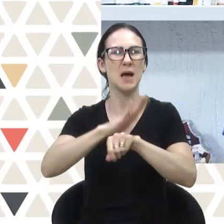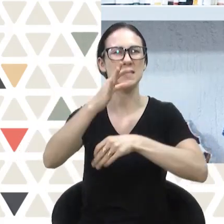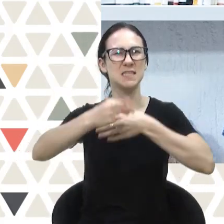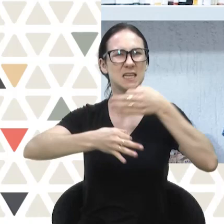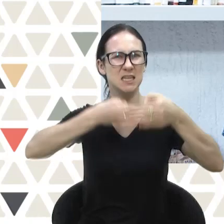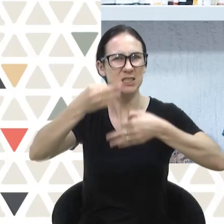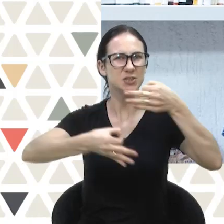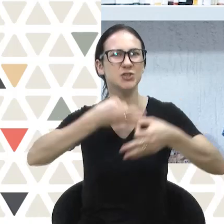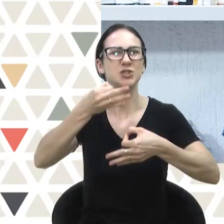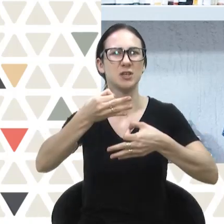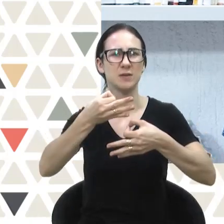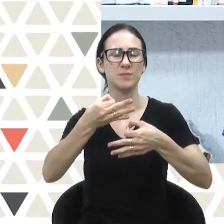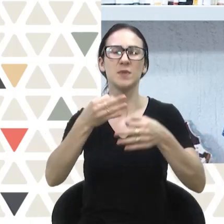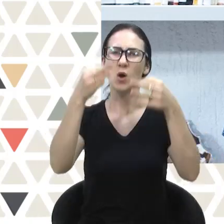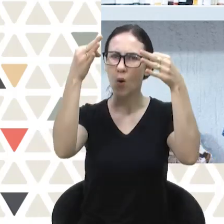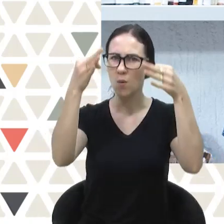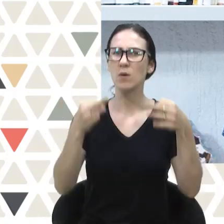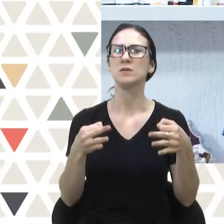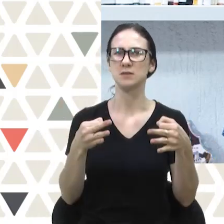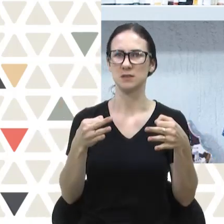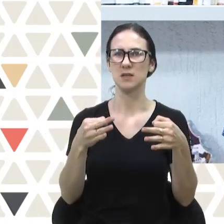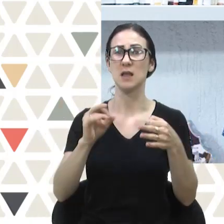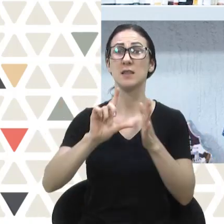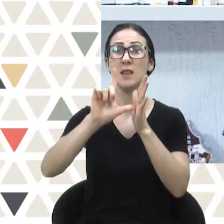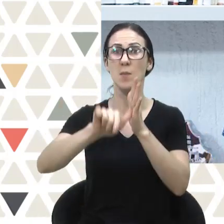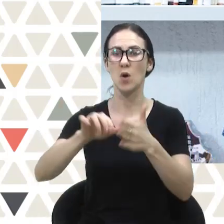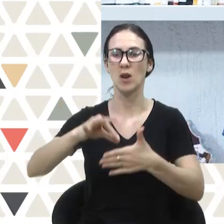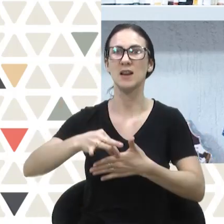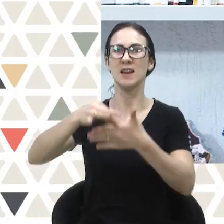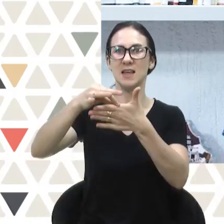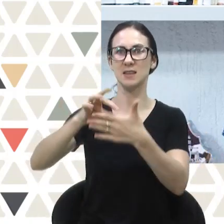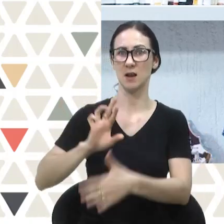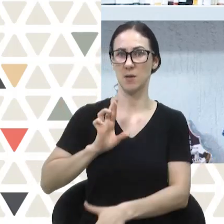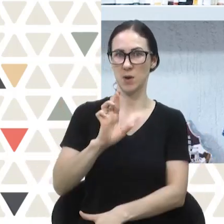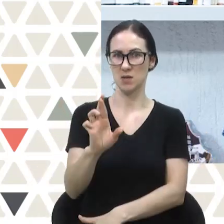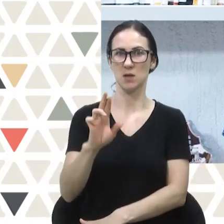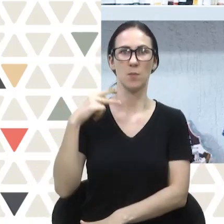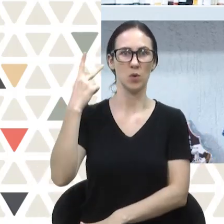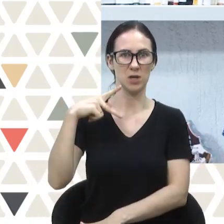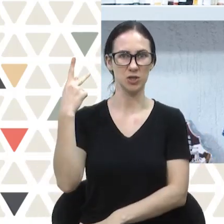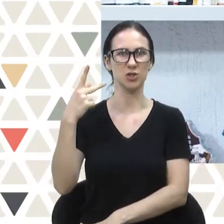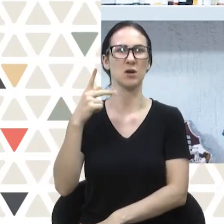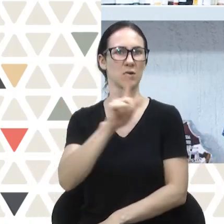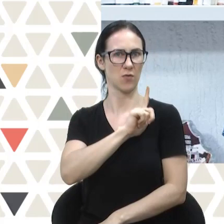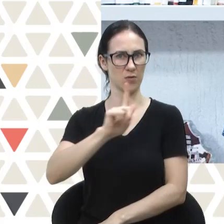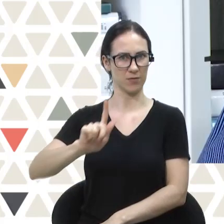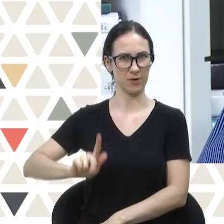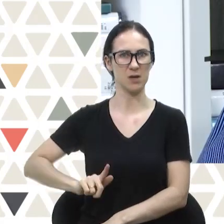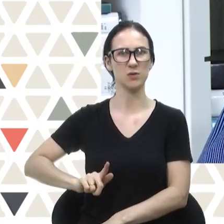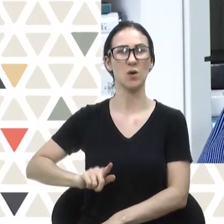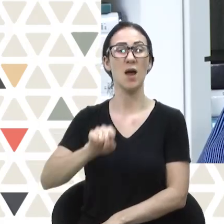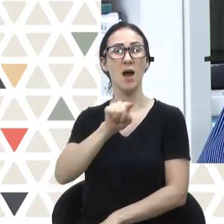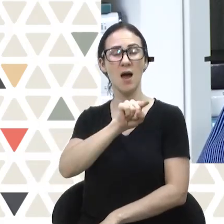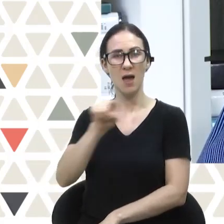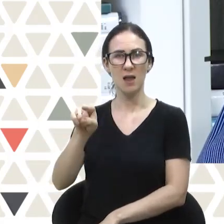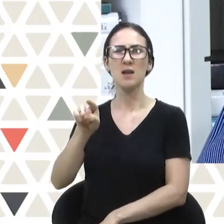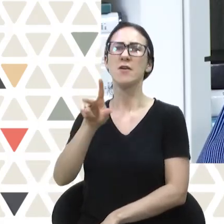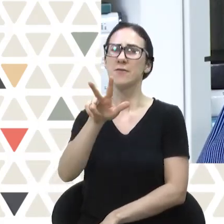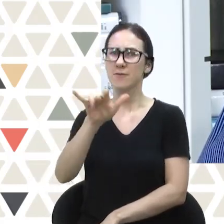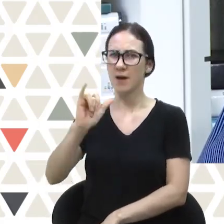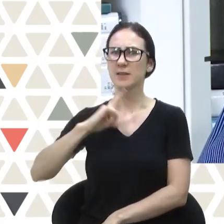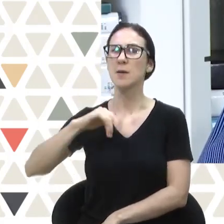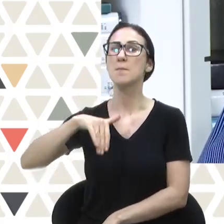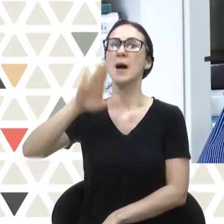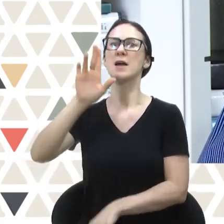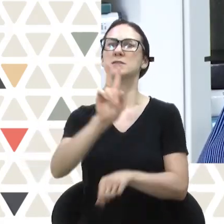criticados. E, com certeza, a atuação depois das lideranças políticas, dos representantes, dos governantes, além de